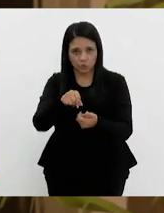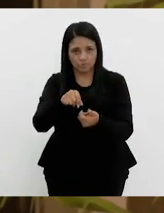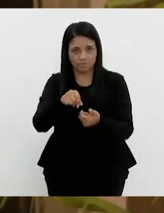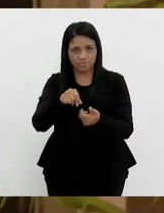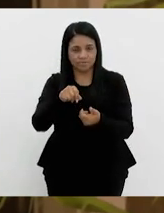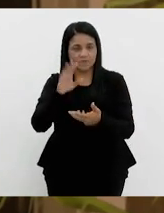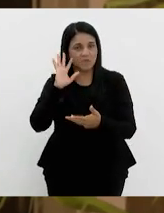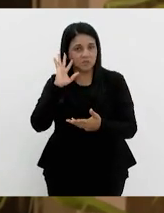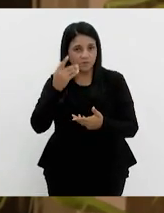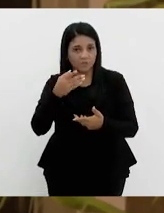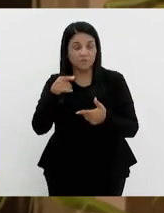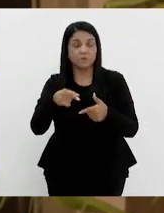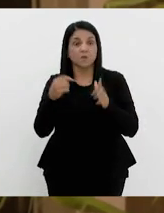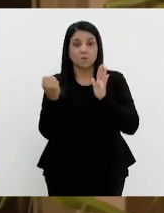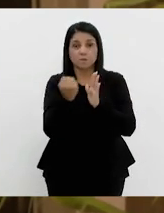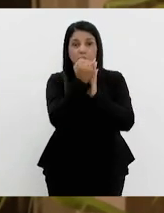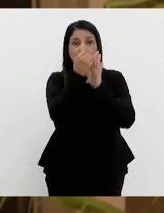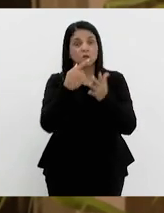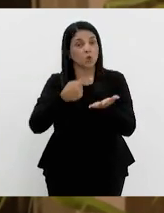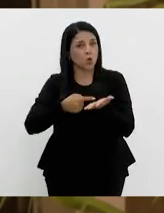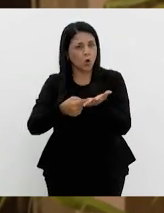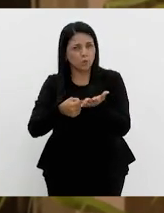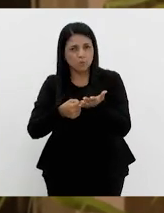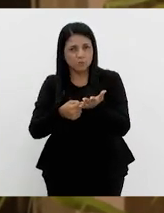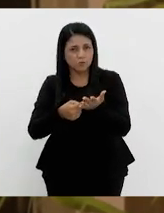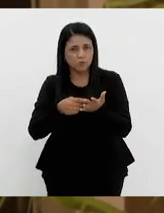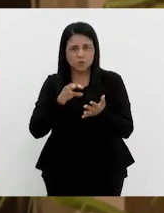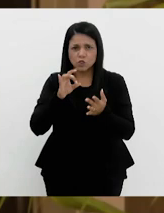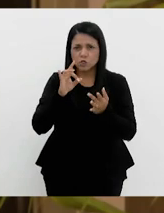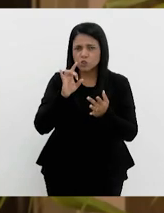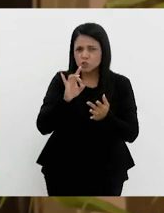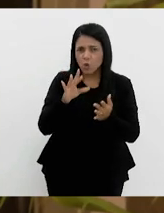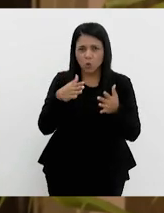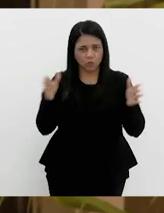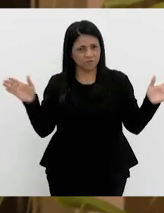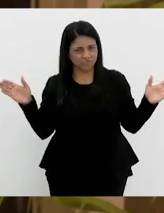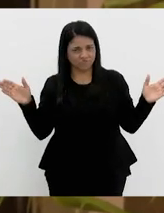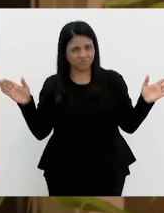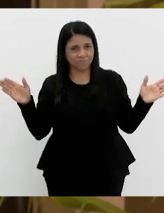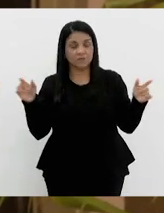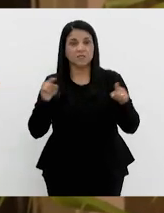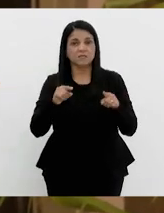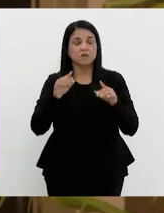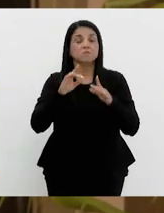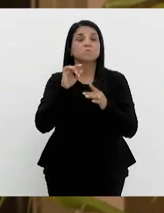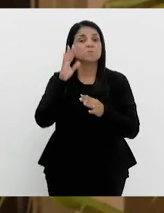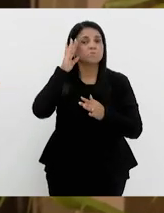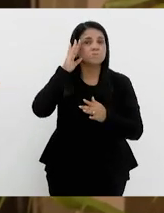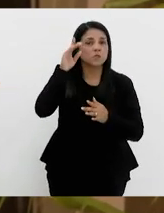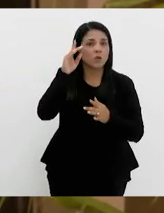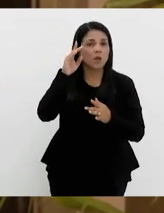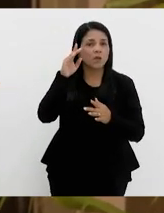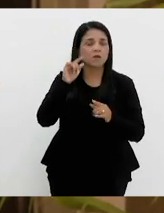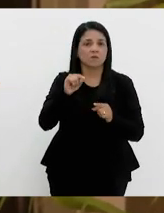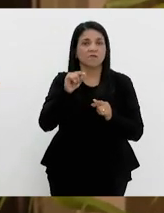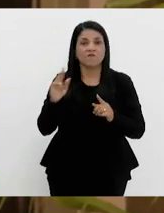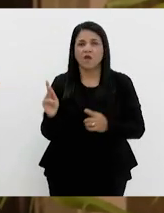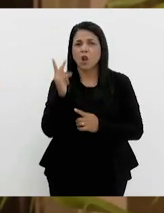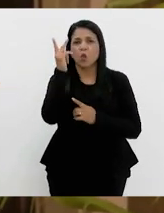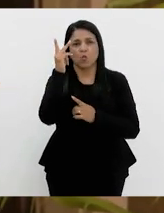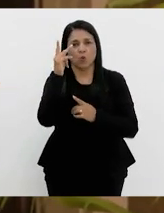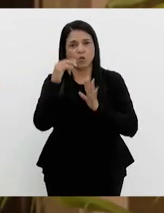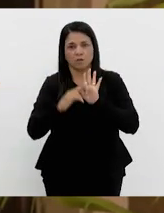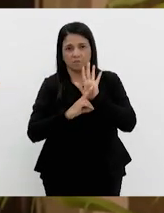crucial destacar que o nosso compromisso não é apenas com o Monumento mas sim com os princípios e Valores que ele representa estamos